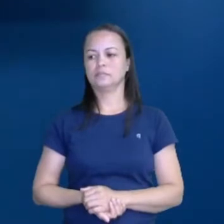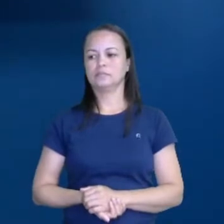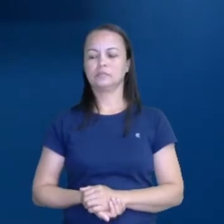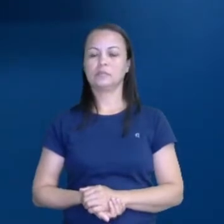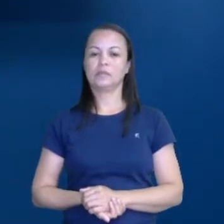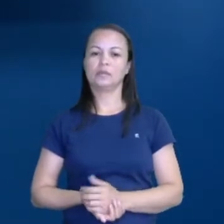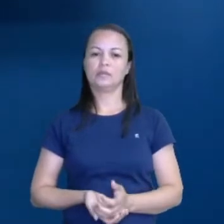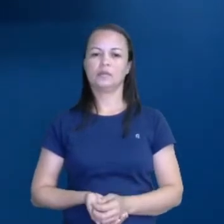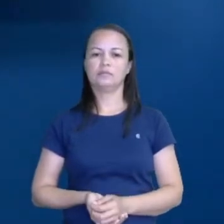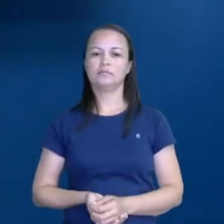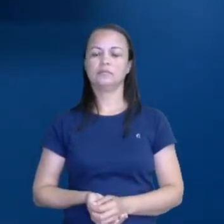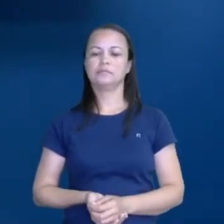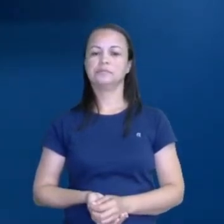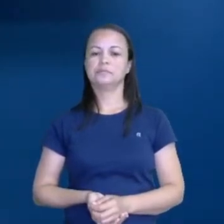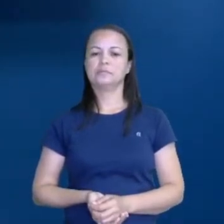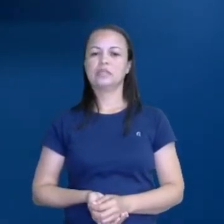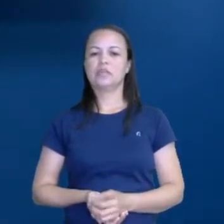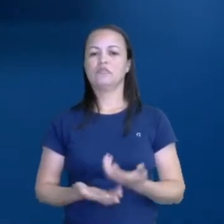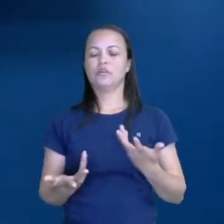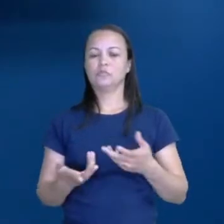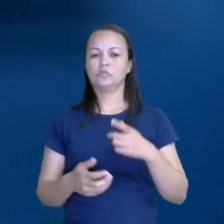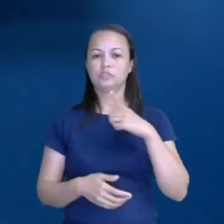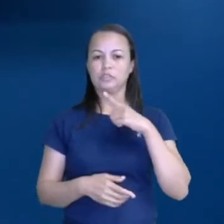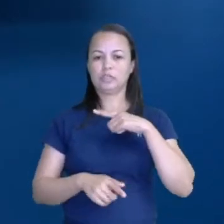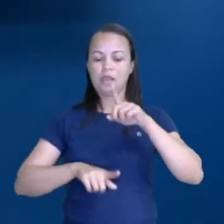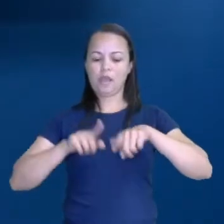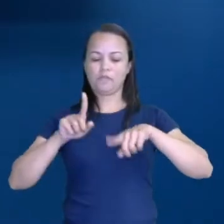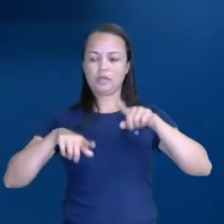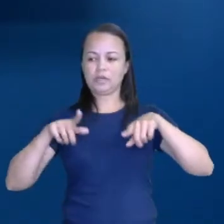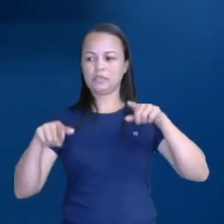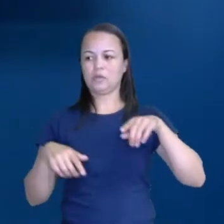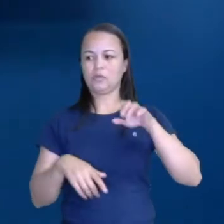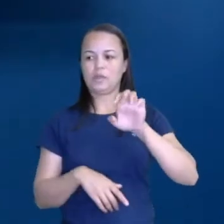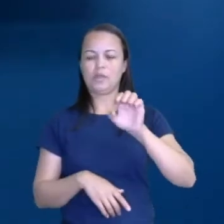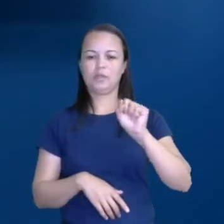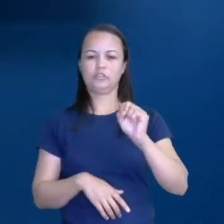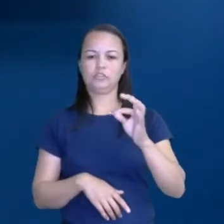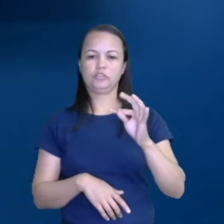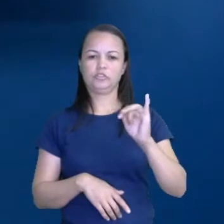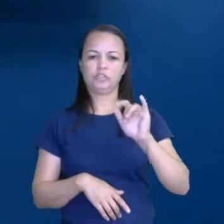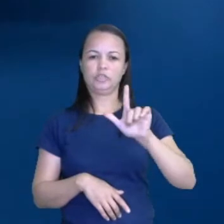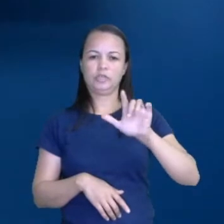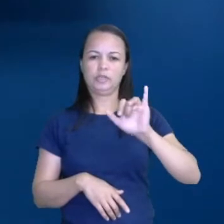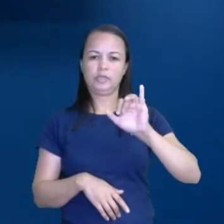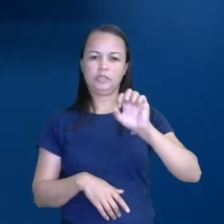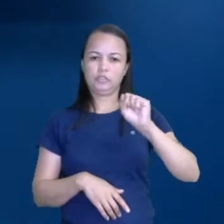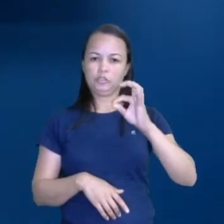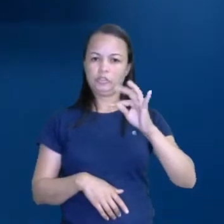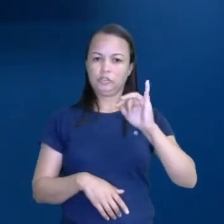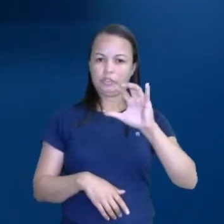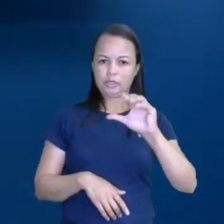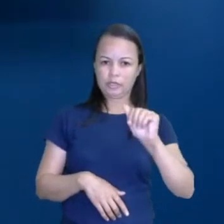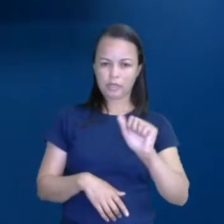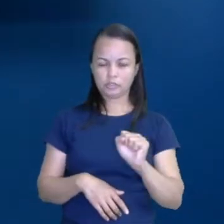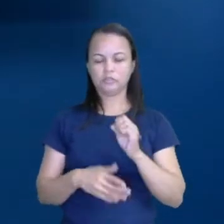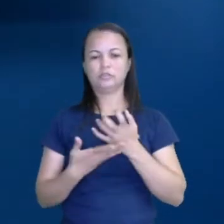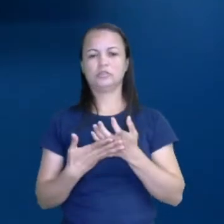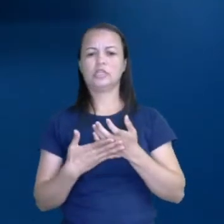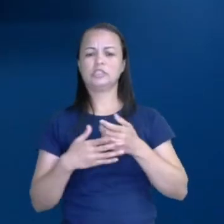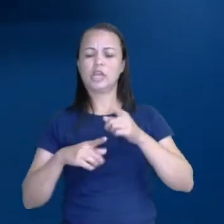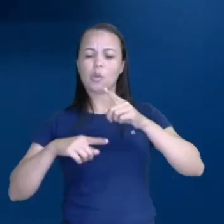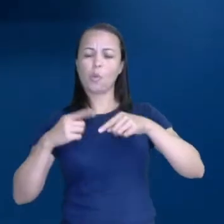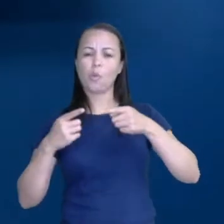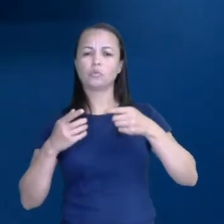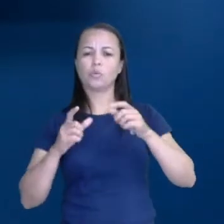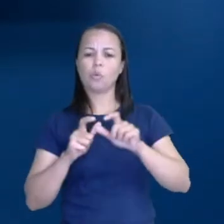Dando continuidade, nós vamos ter a variação estilística. São as mudanças da língua de acordo com o